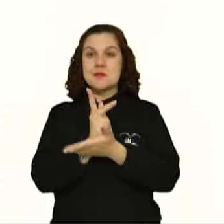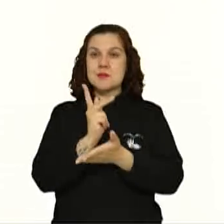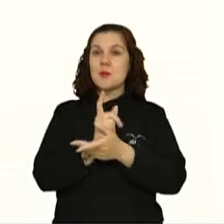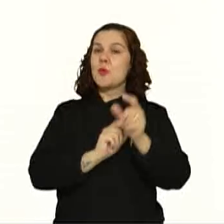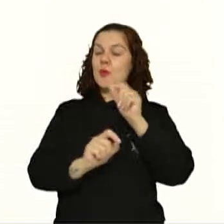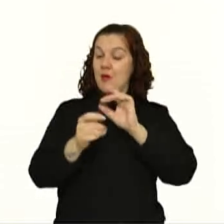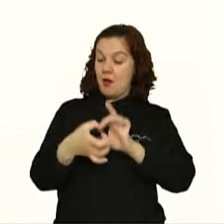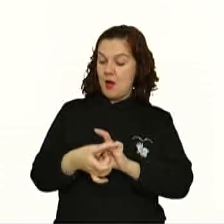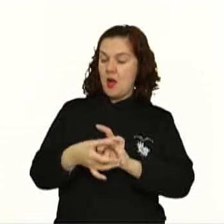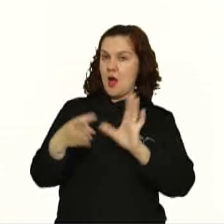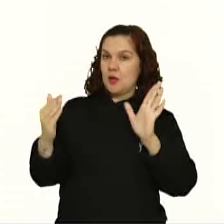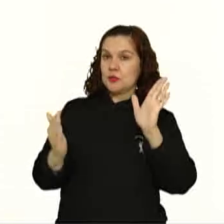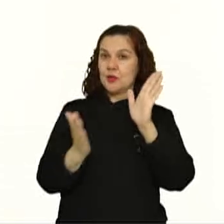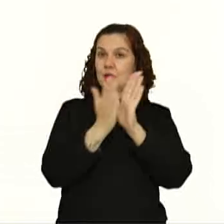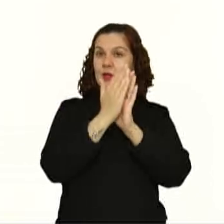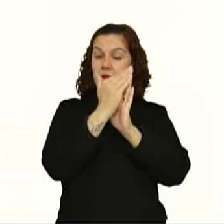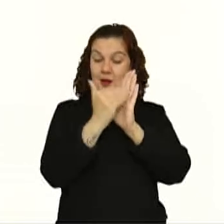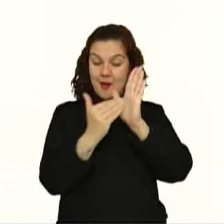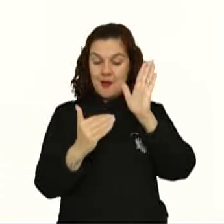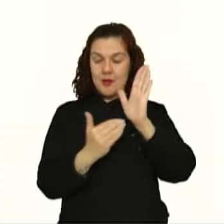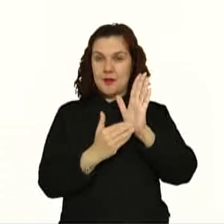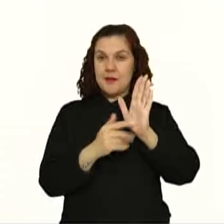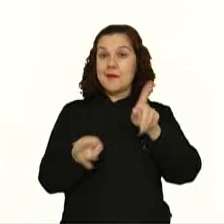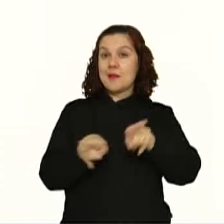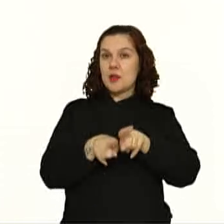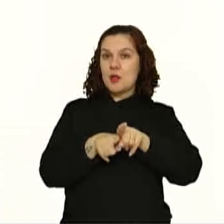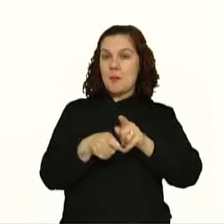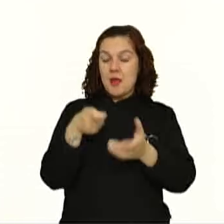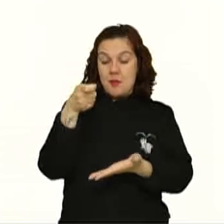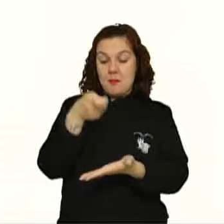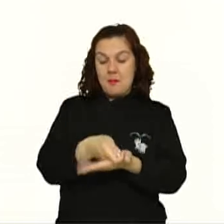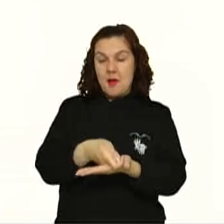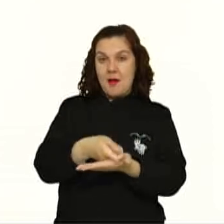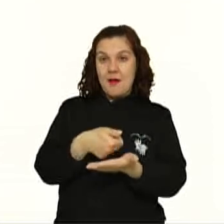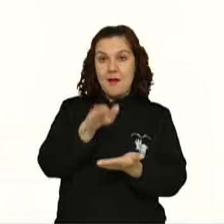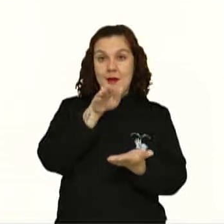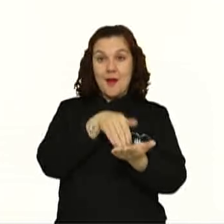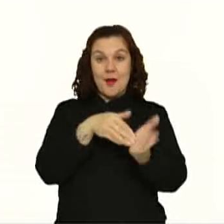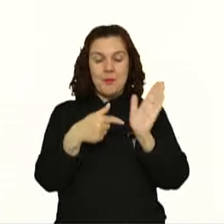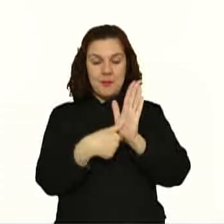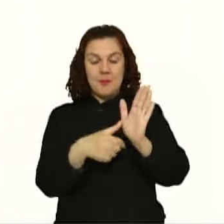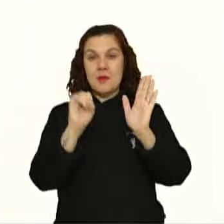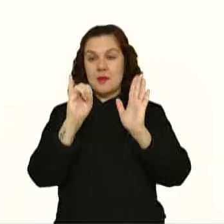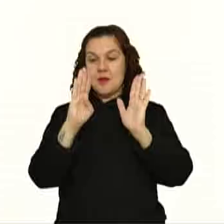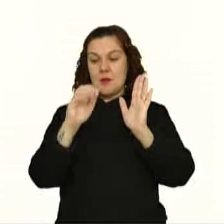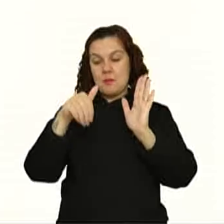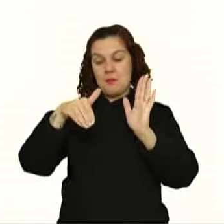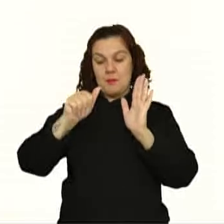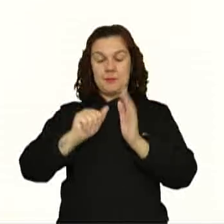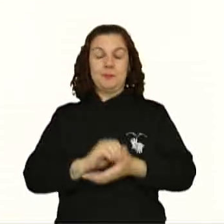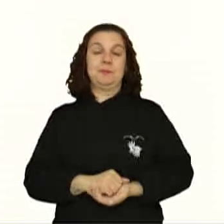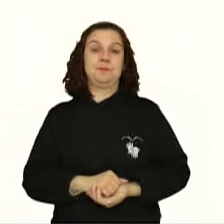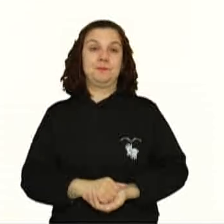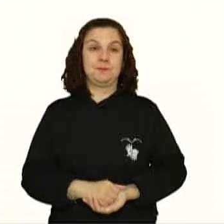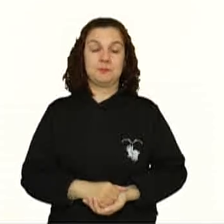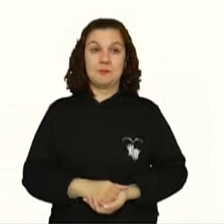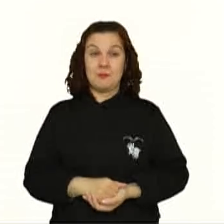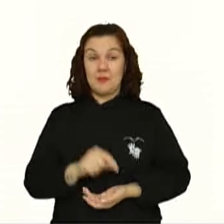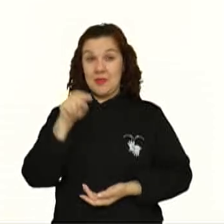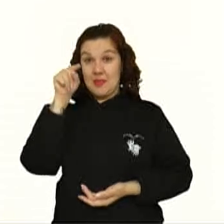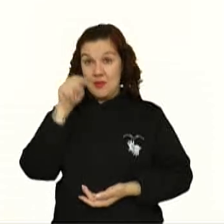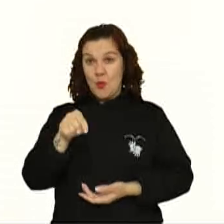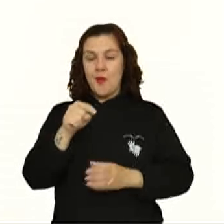mediante autorização de transporte e pagamento de boleto ao IBAMA.